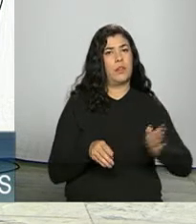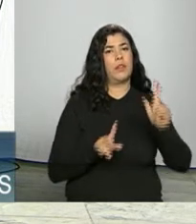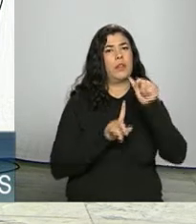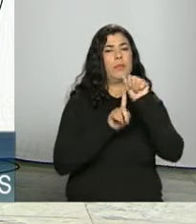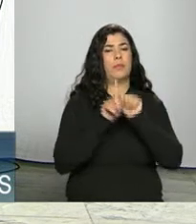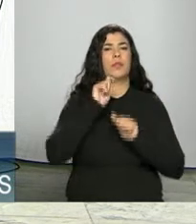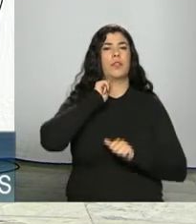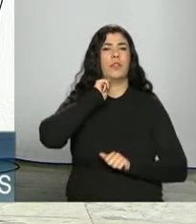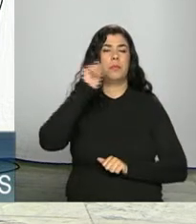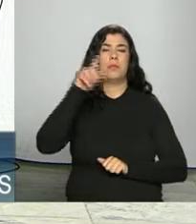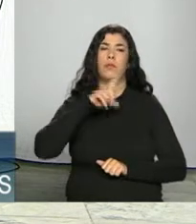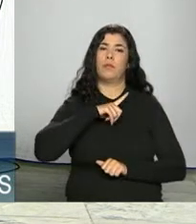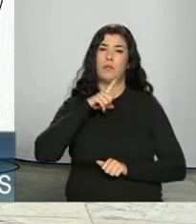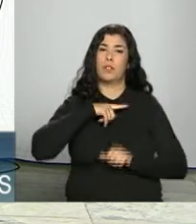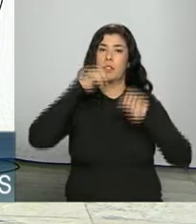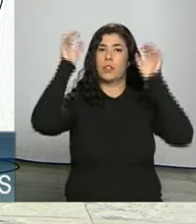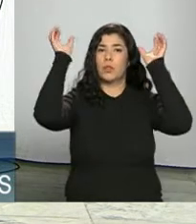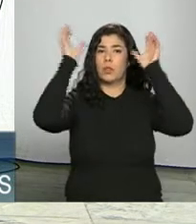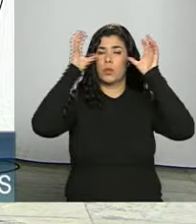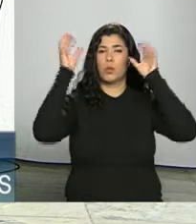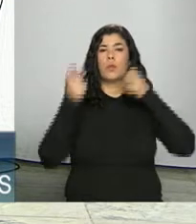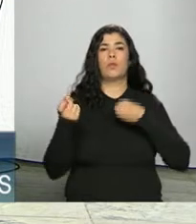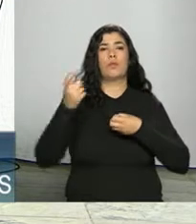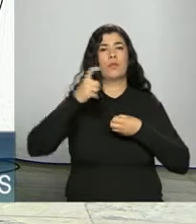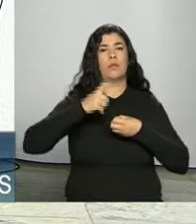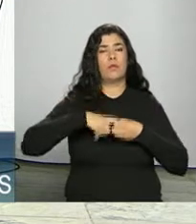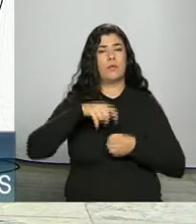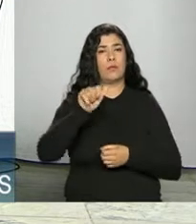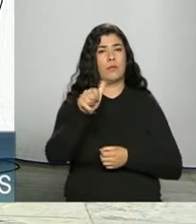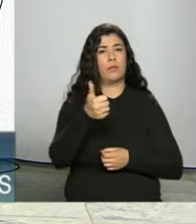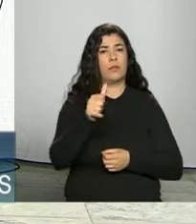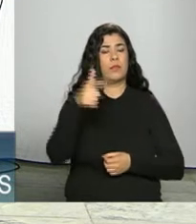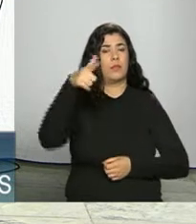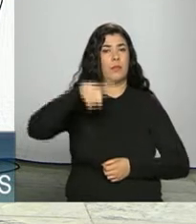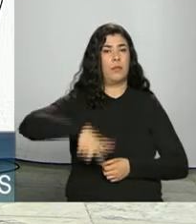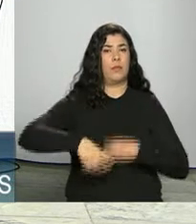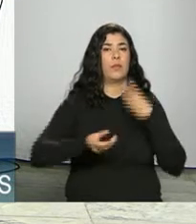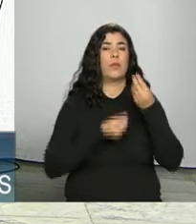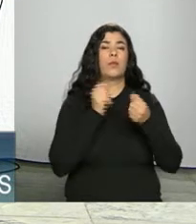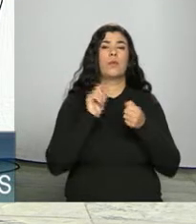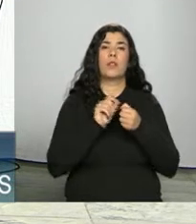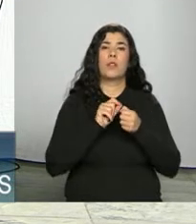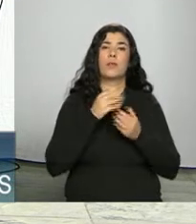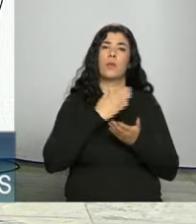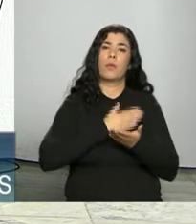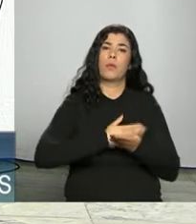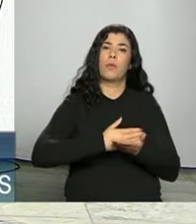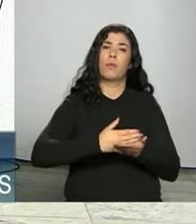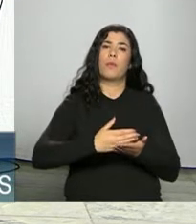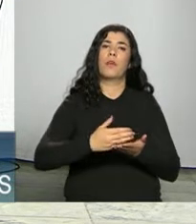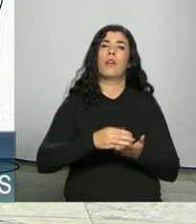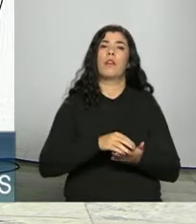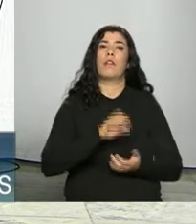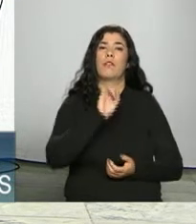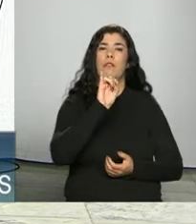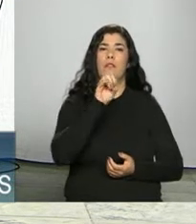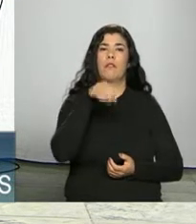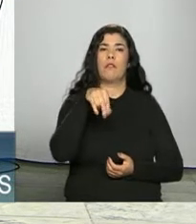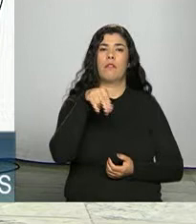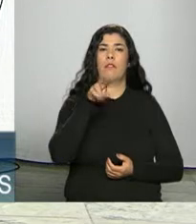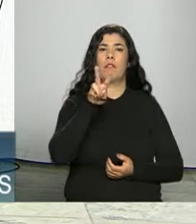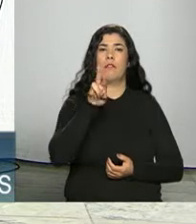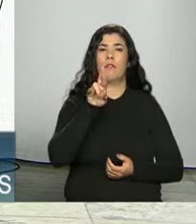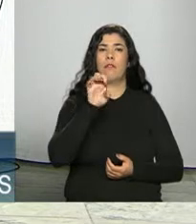dá para termos uma real avaliação de que vai acontecer em função aí já começa no inverno quem chama as